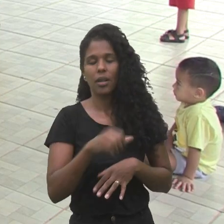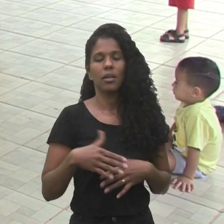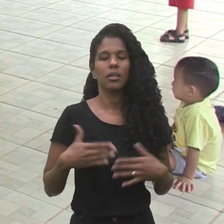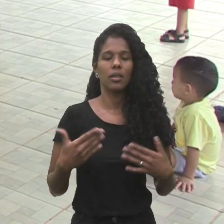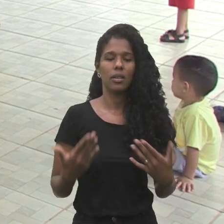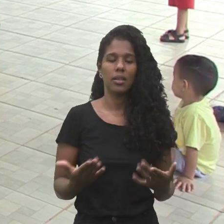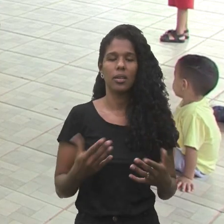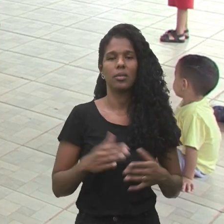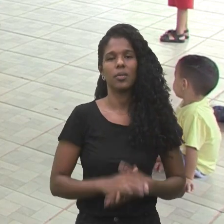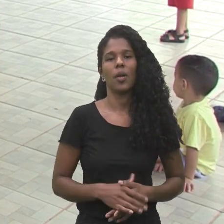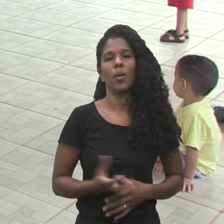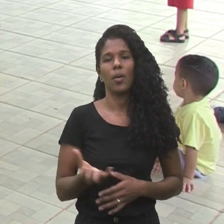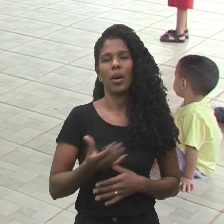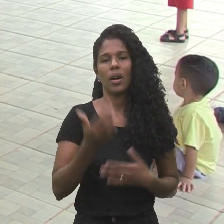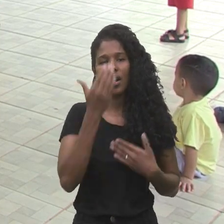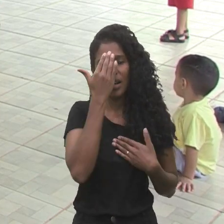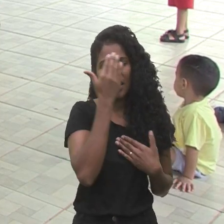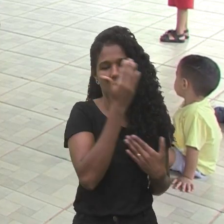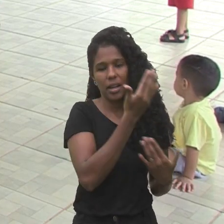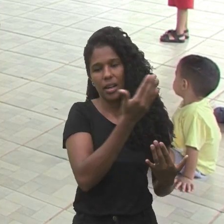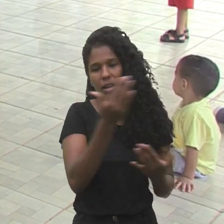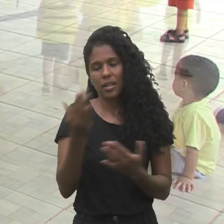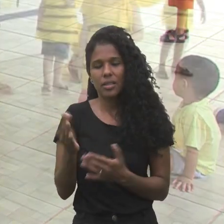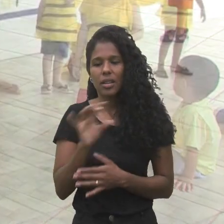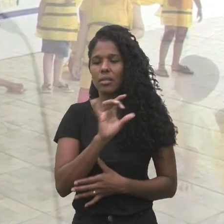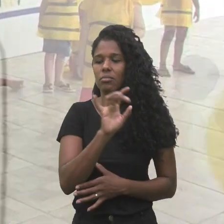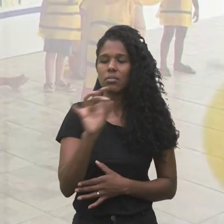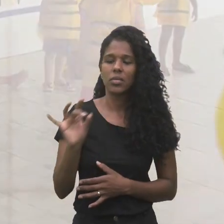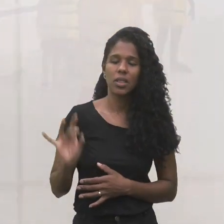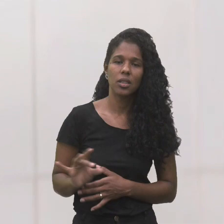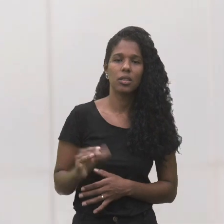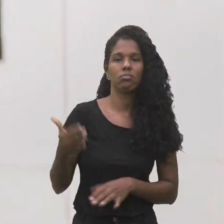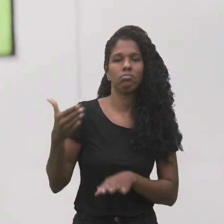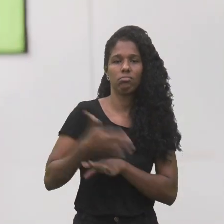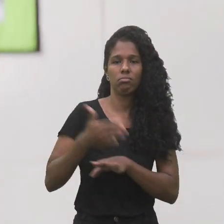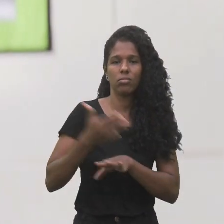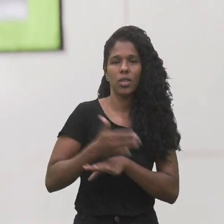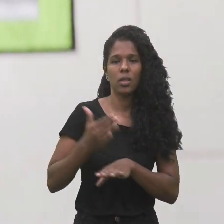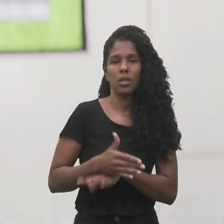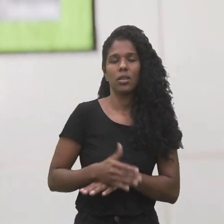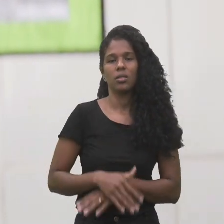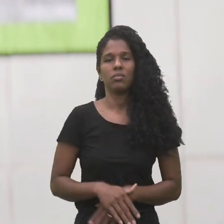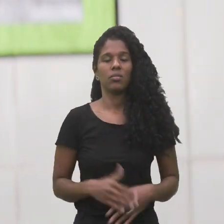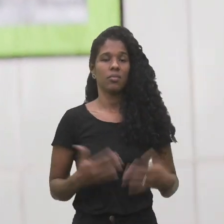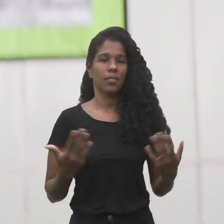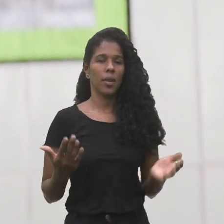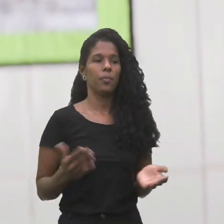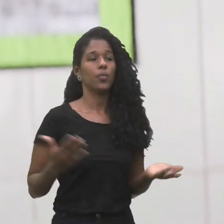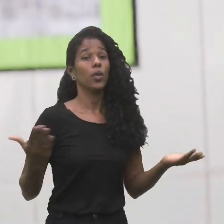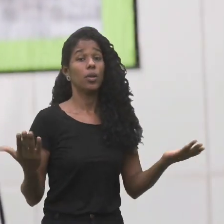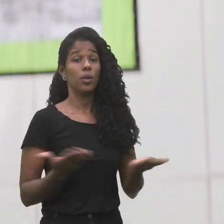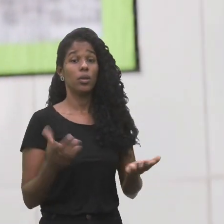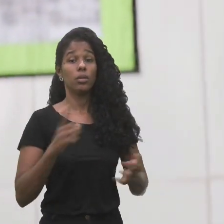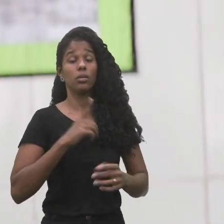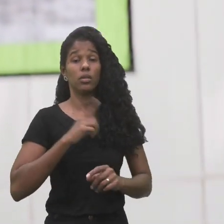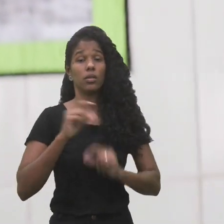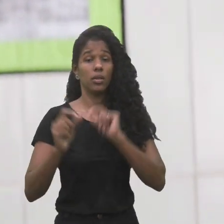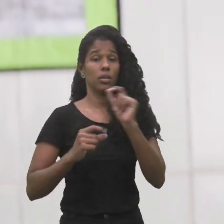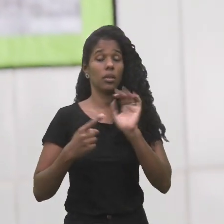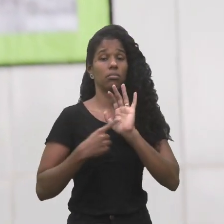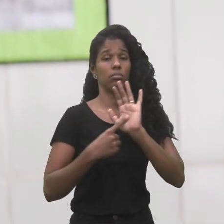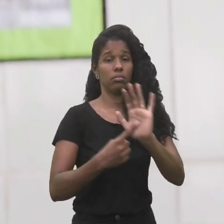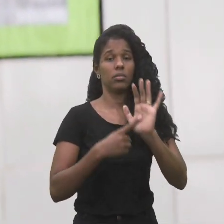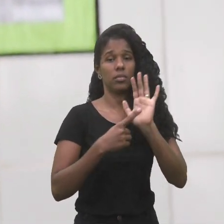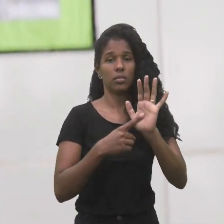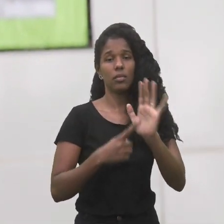agradecer a participação de todos. E hoje nós tivemos a apresentação dessa turminha da professora Poliane,